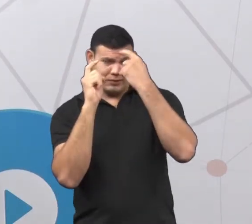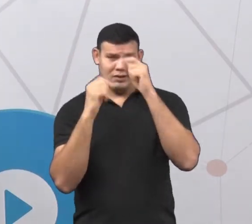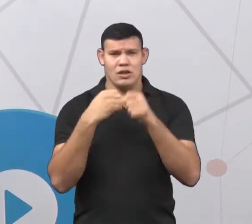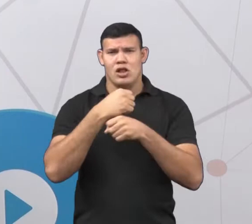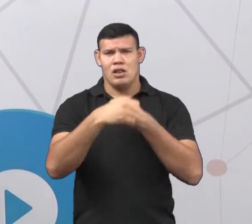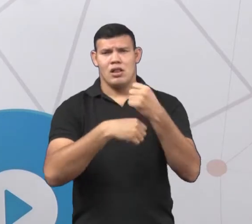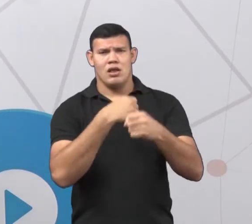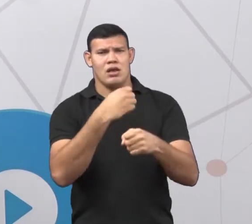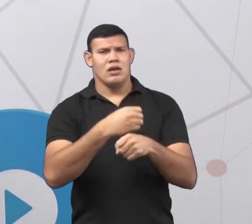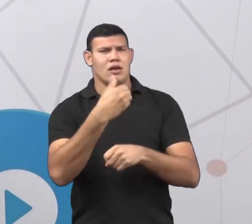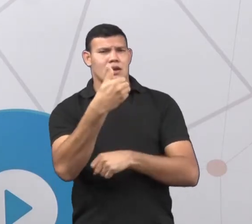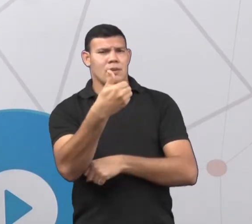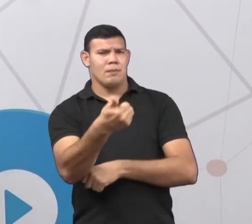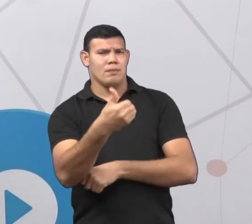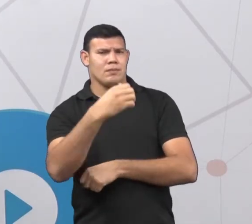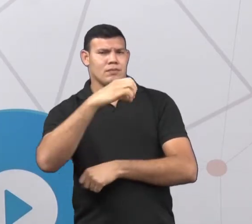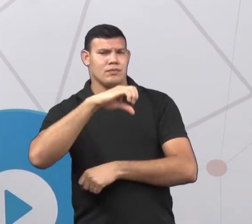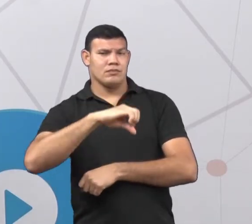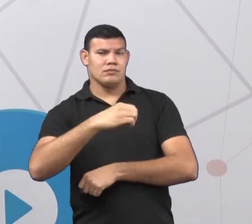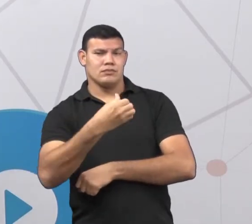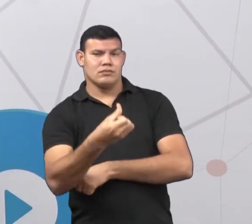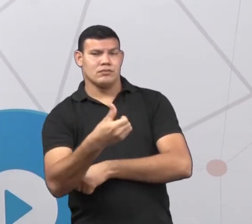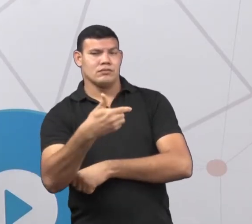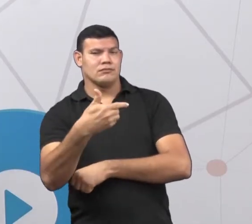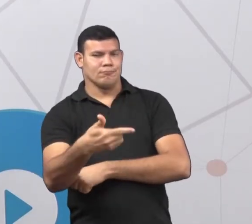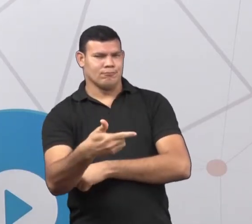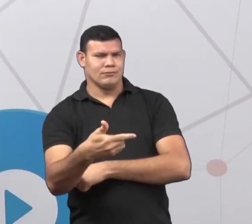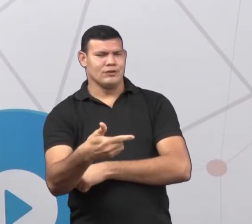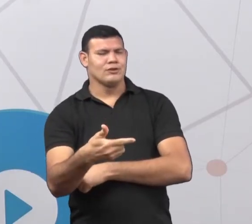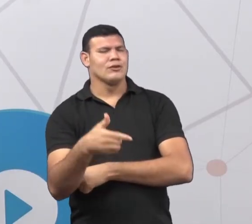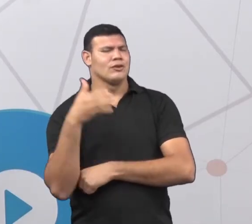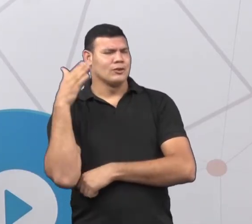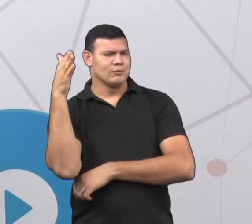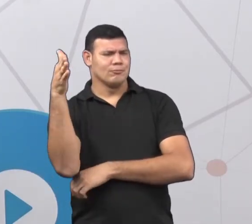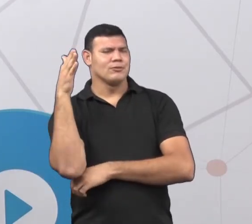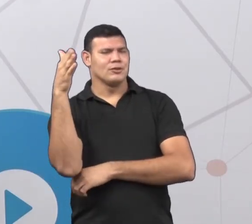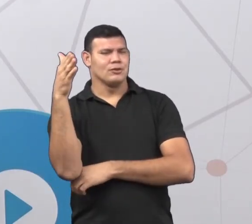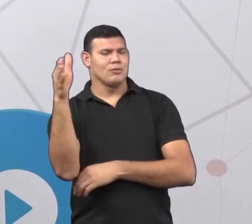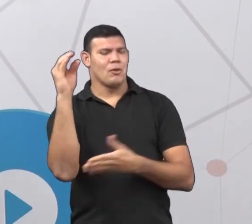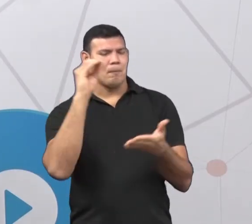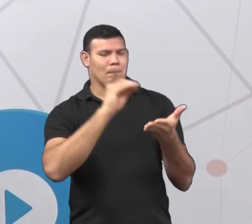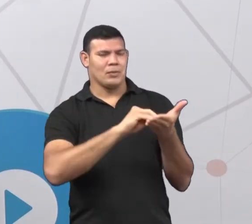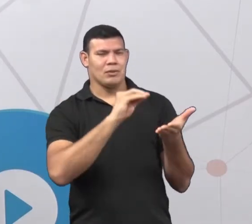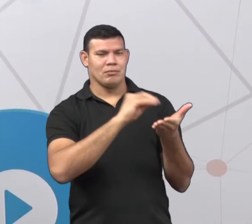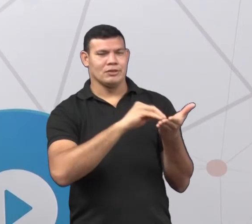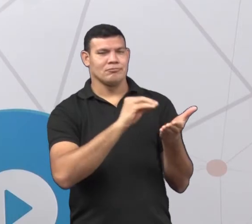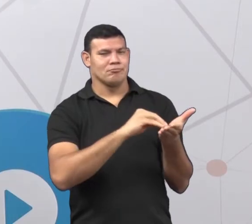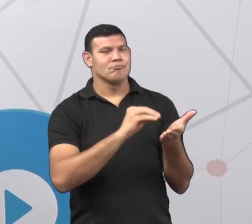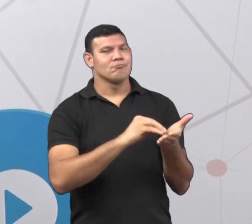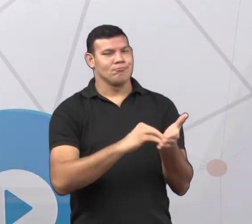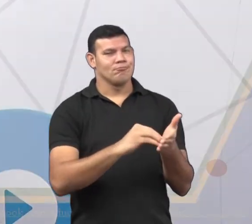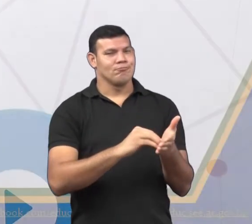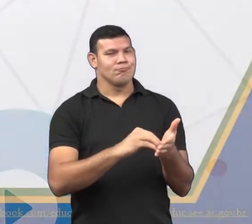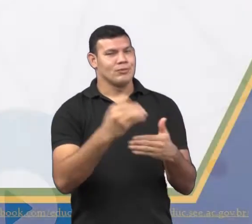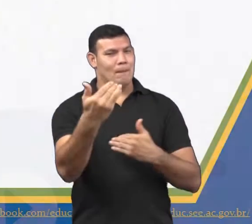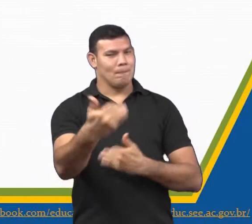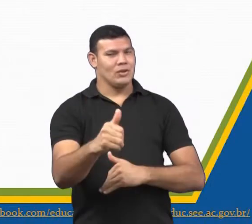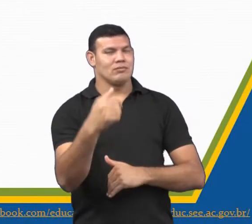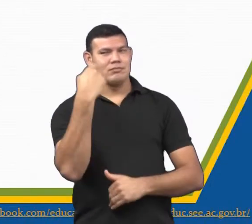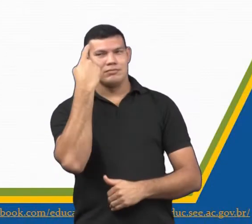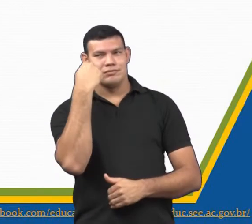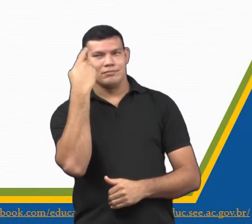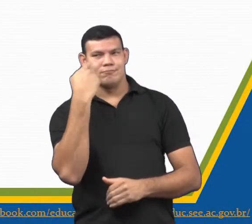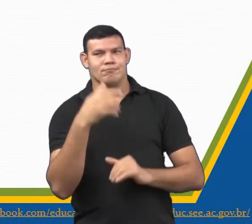1962. Por isso que ela é tão presente nas provas de espanhol, certo? Olha lá essa historinha que eu coloquei.